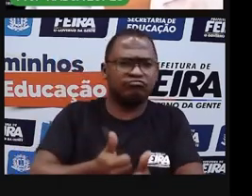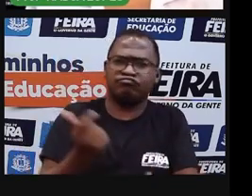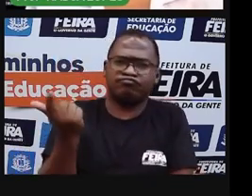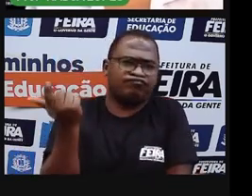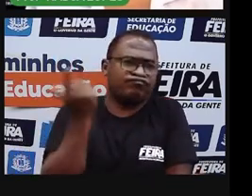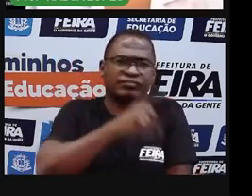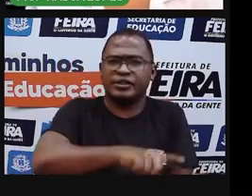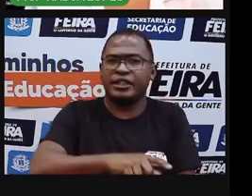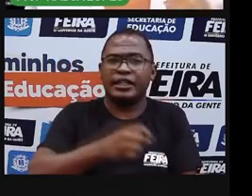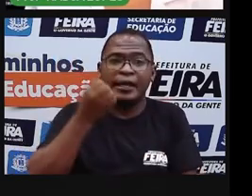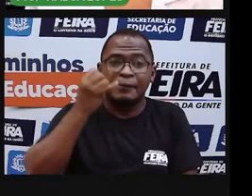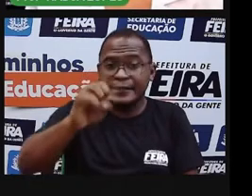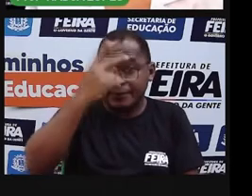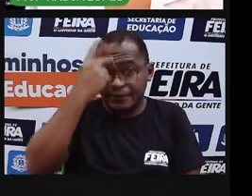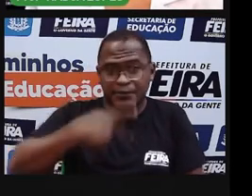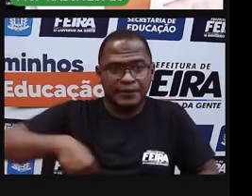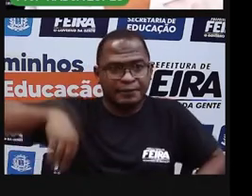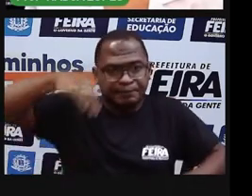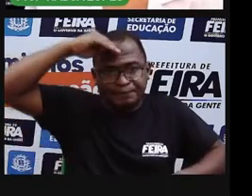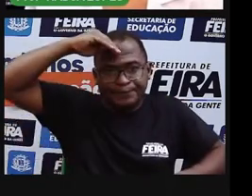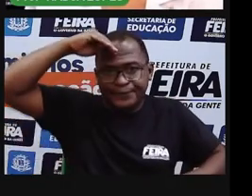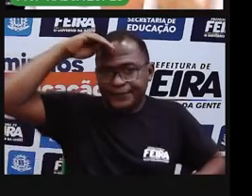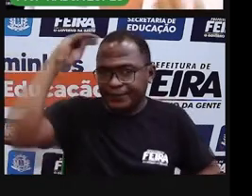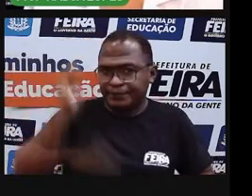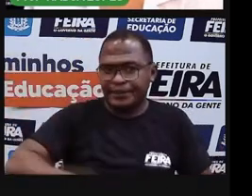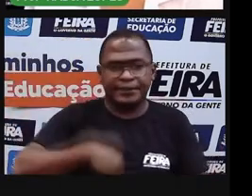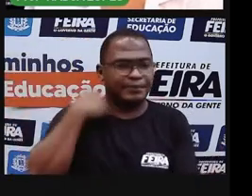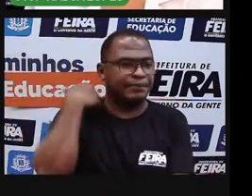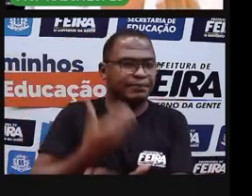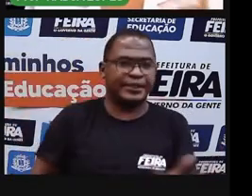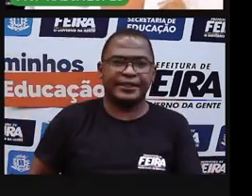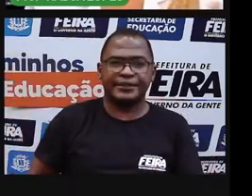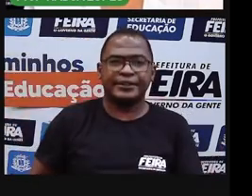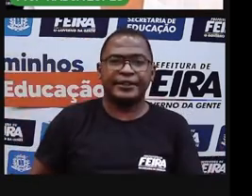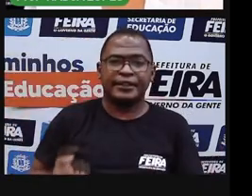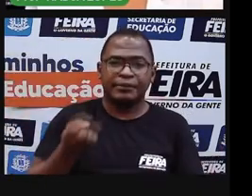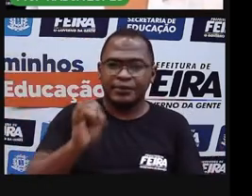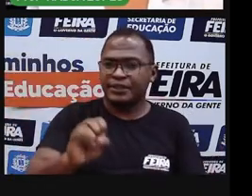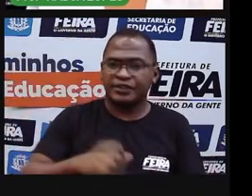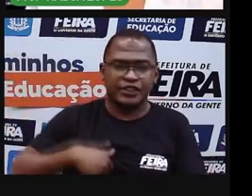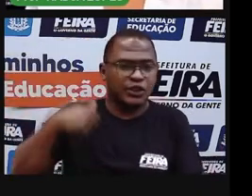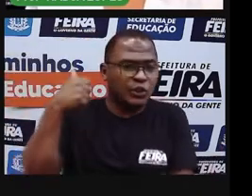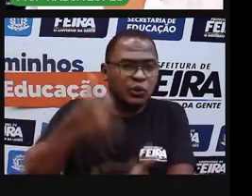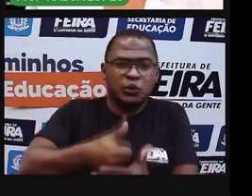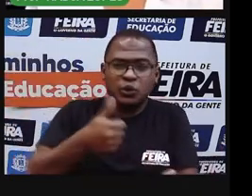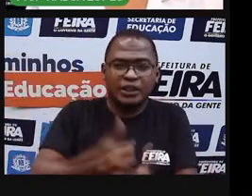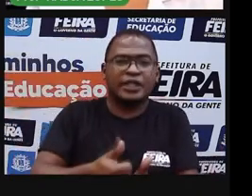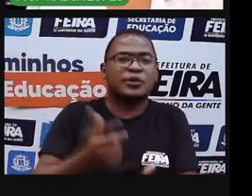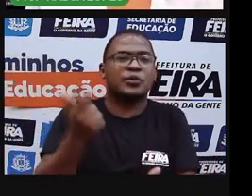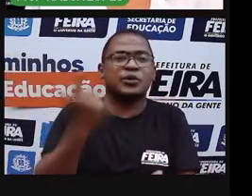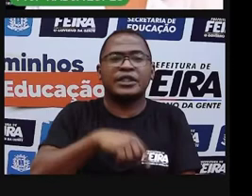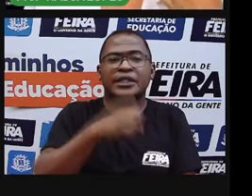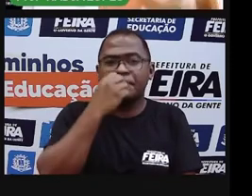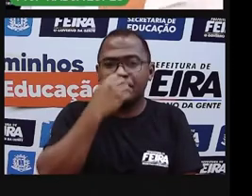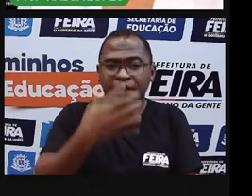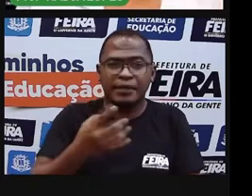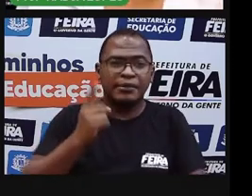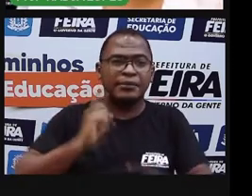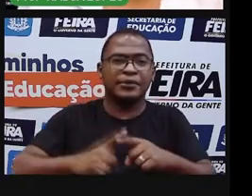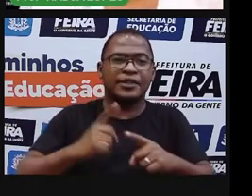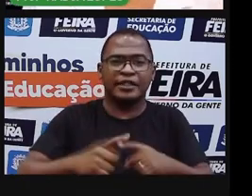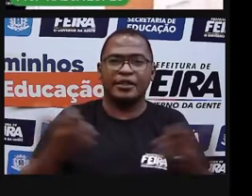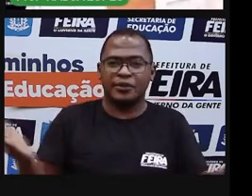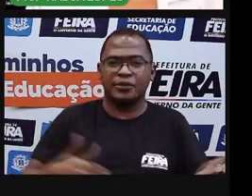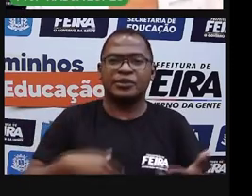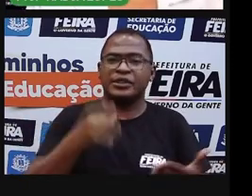vestir aí a certeza que nada na tecla mas quando a gente tenta a gente tem esperança que vai conquistar é isso então essa